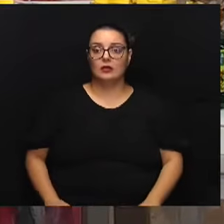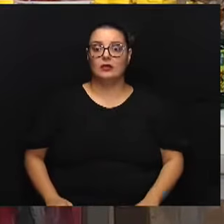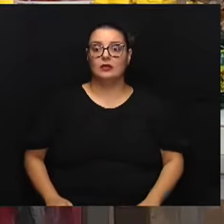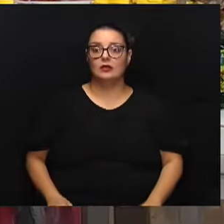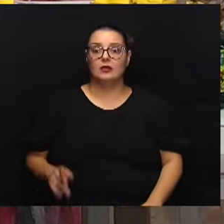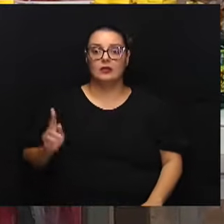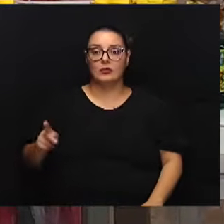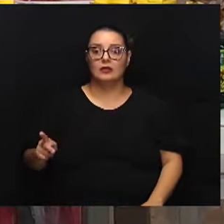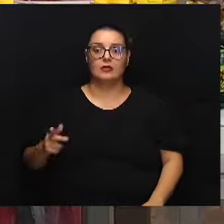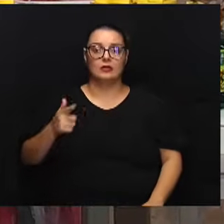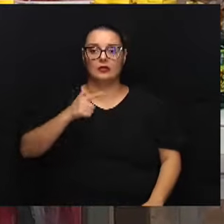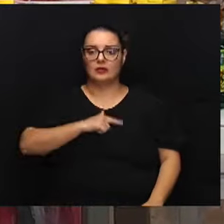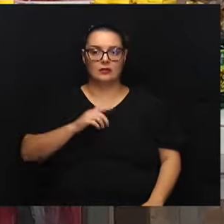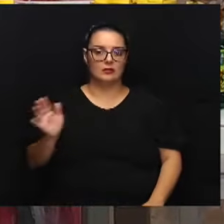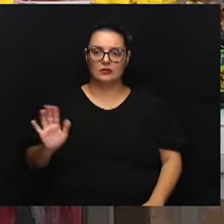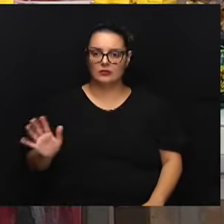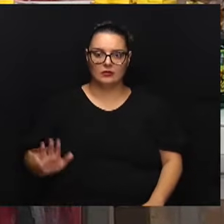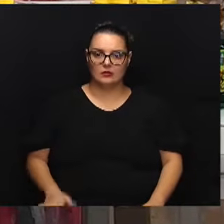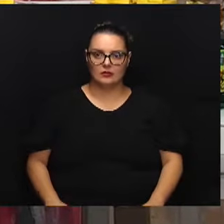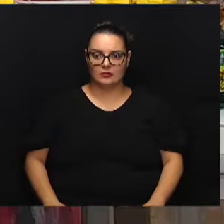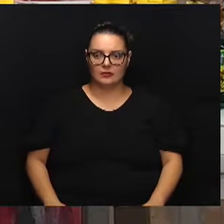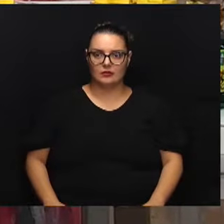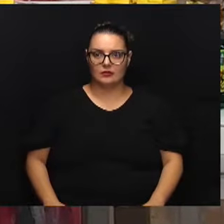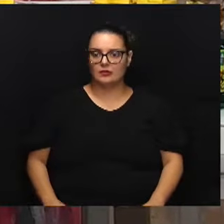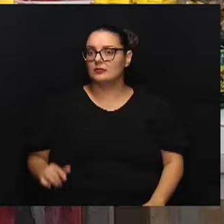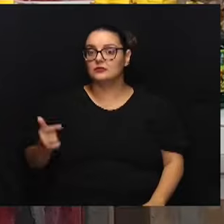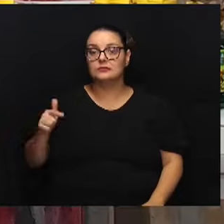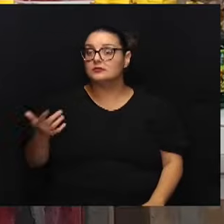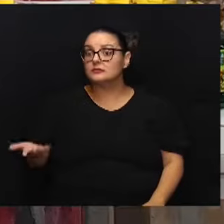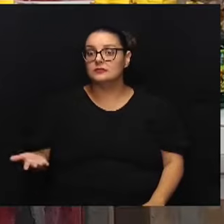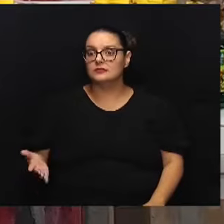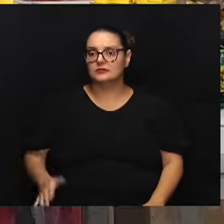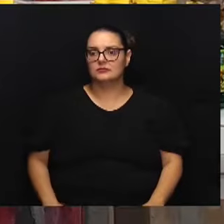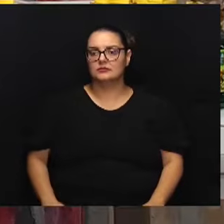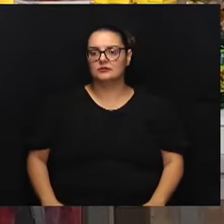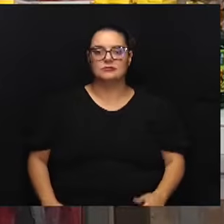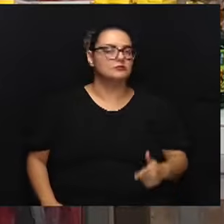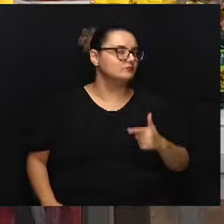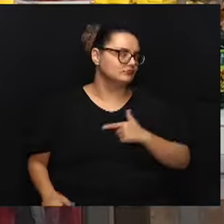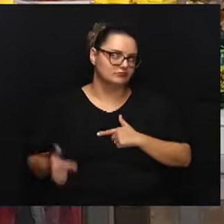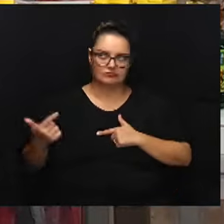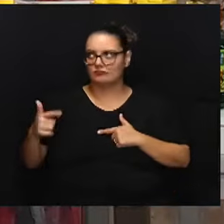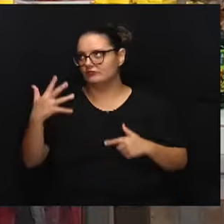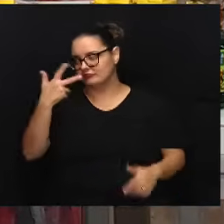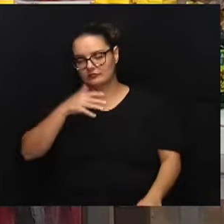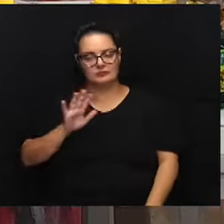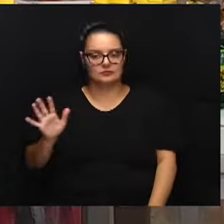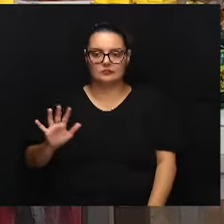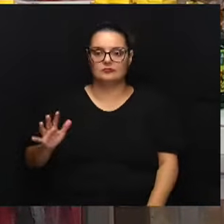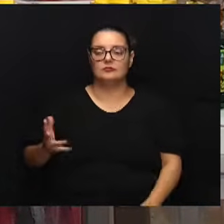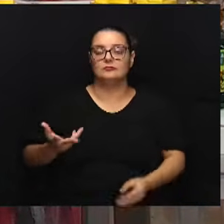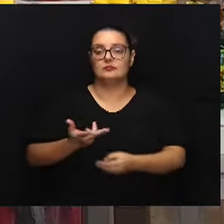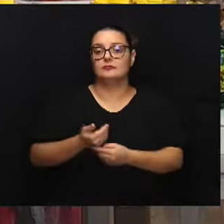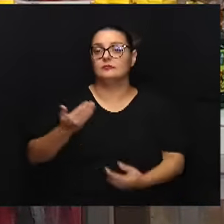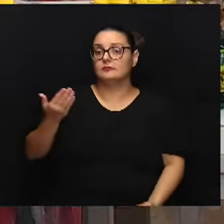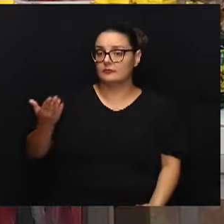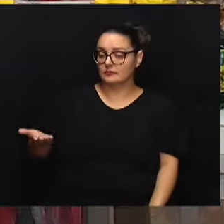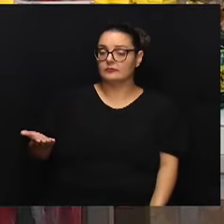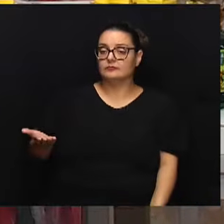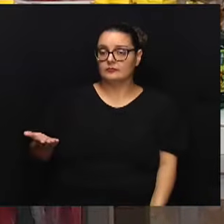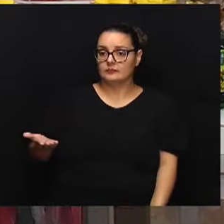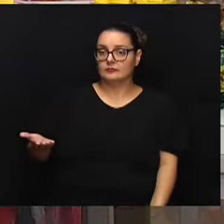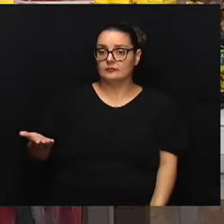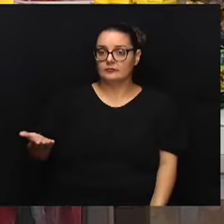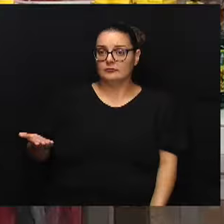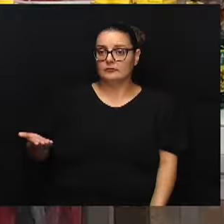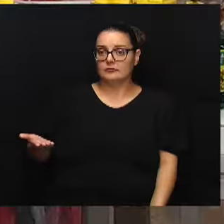professor, tá feio. Não existe isso, sabe? Não tem feio nem bonito. Às vezes uma obra de arte para você,